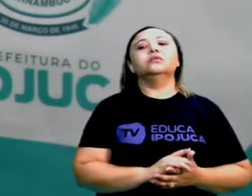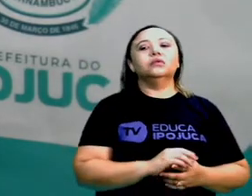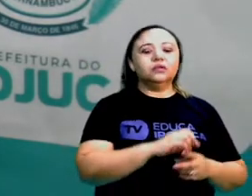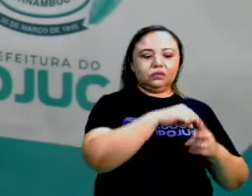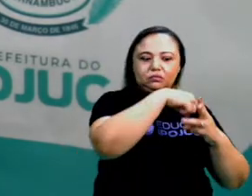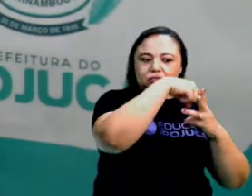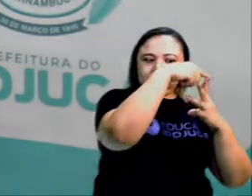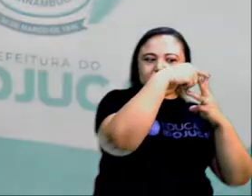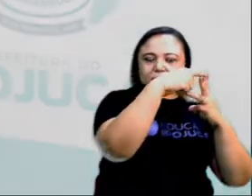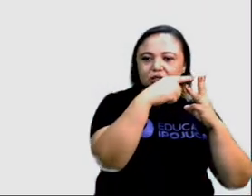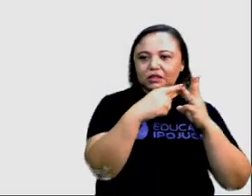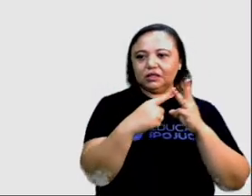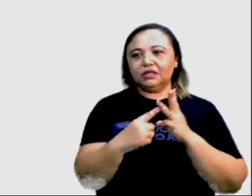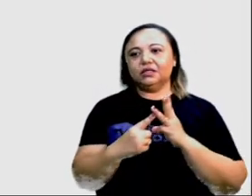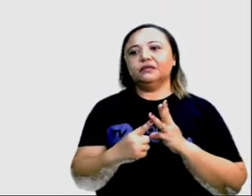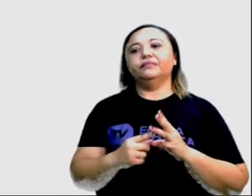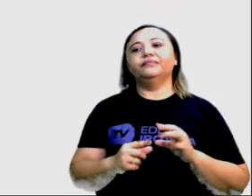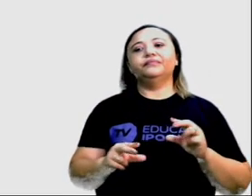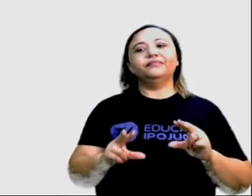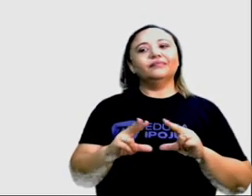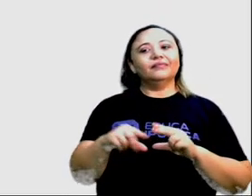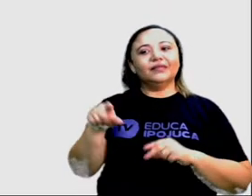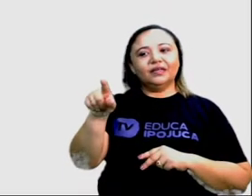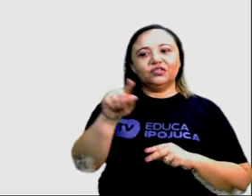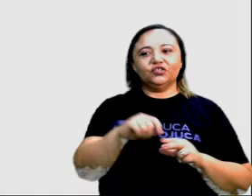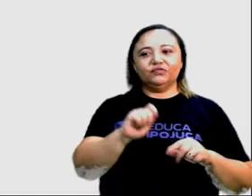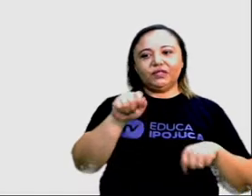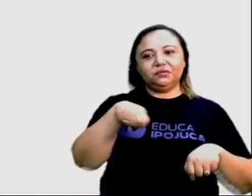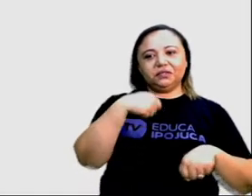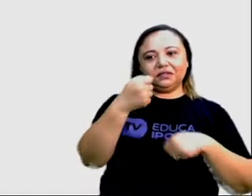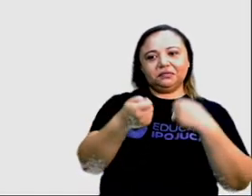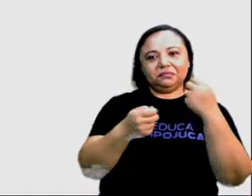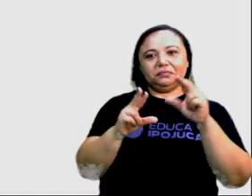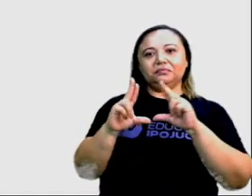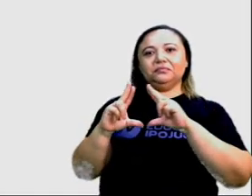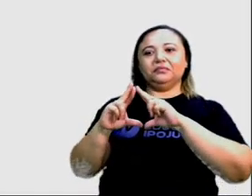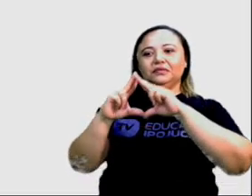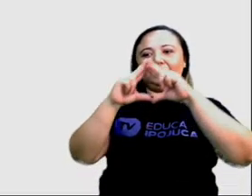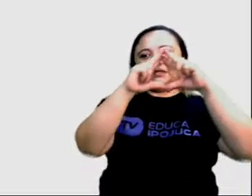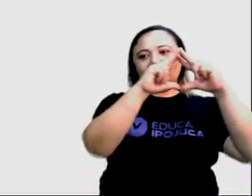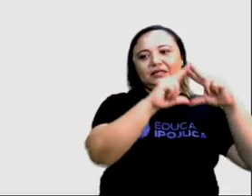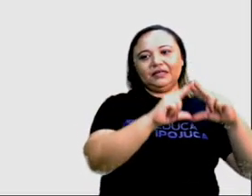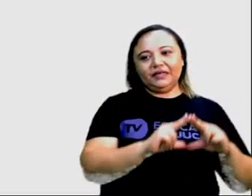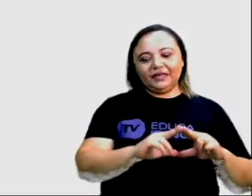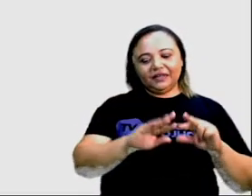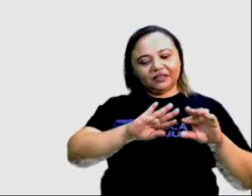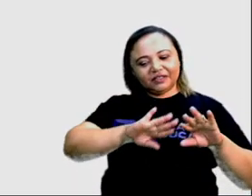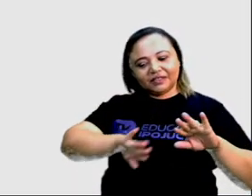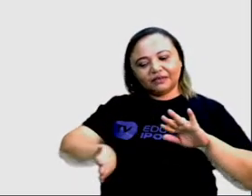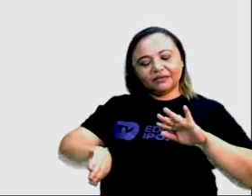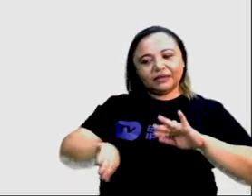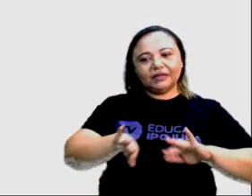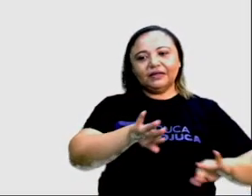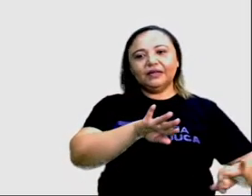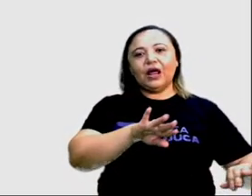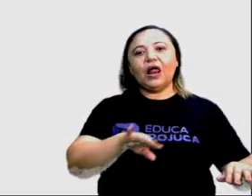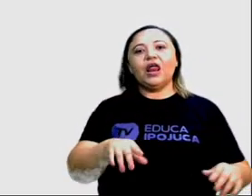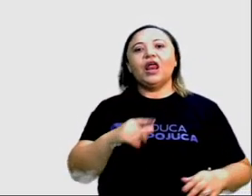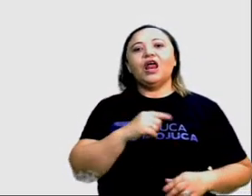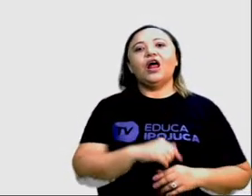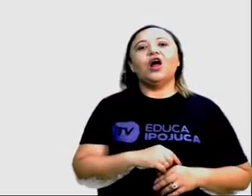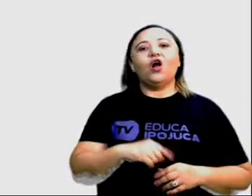né, clássico da reciclagem, é onde a gente separa o lixo no seu lugar adequado. Então, a gente vê o